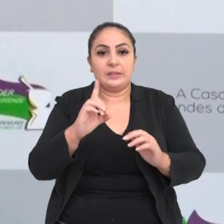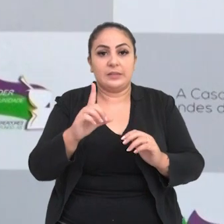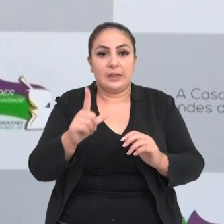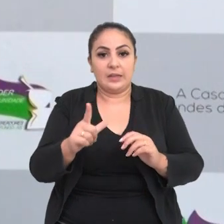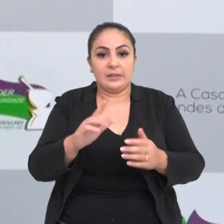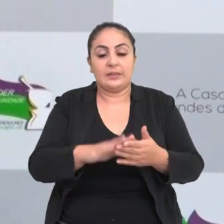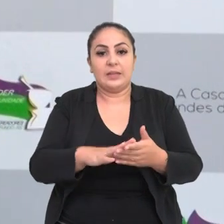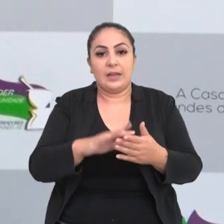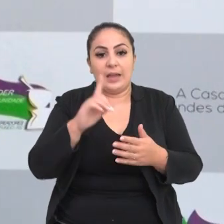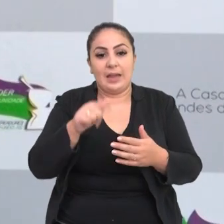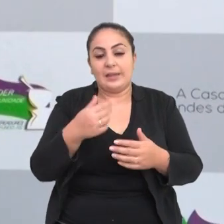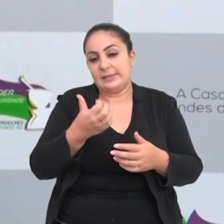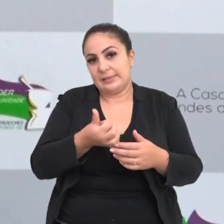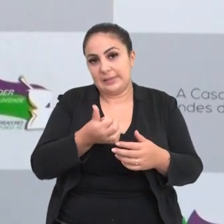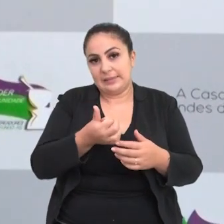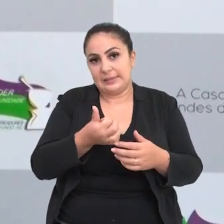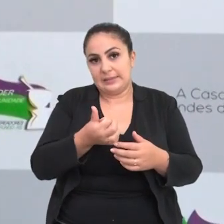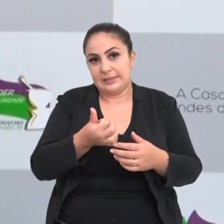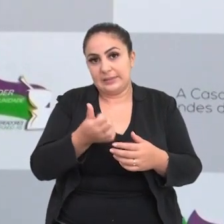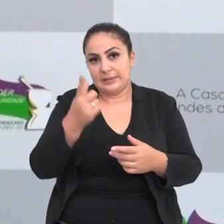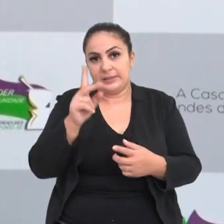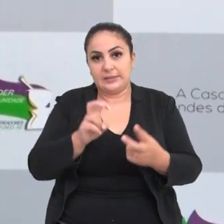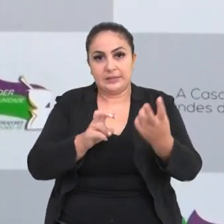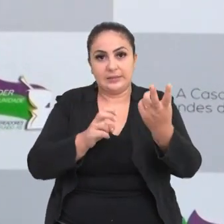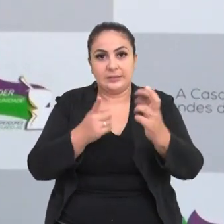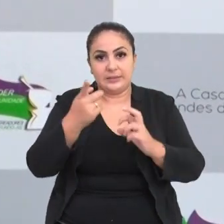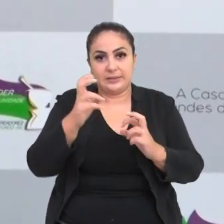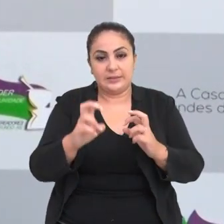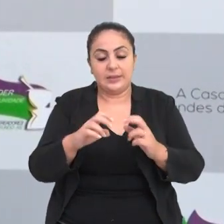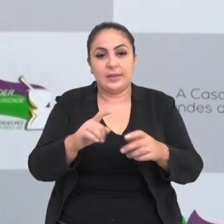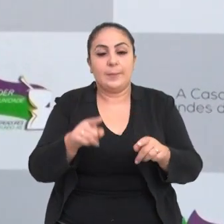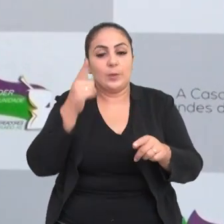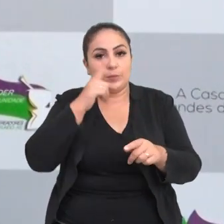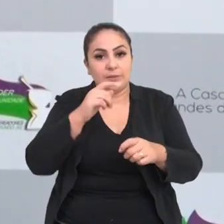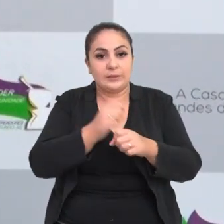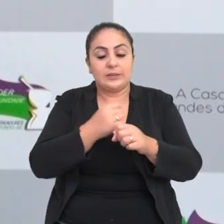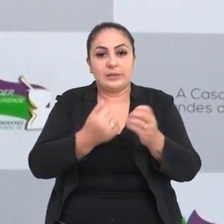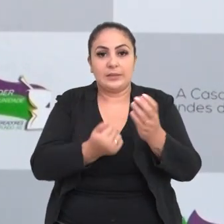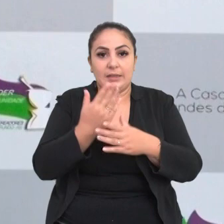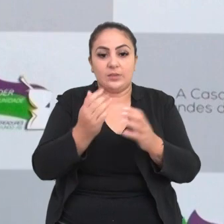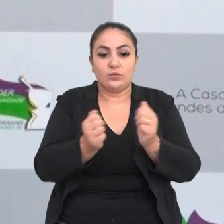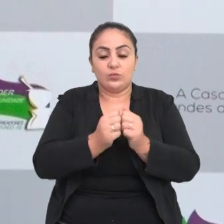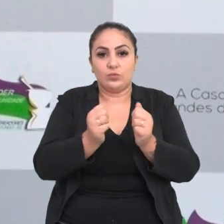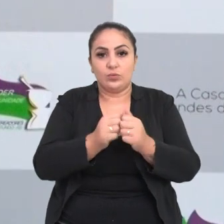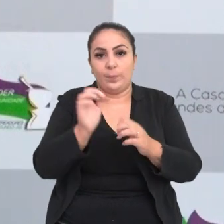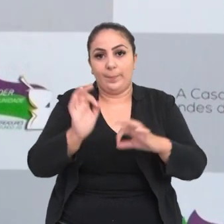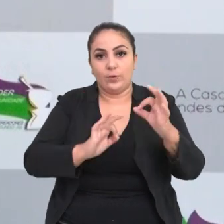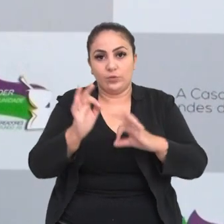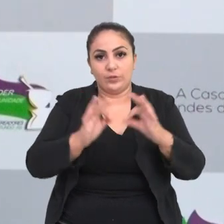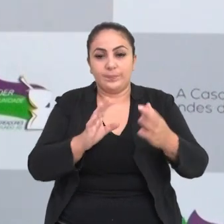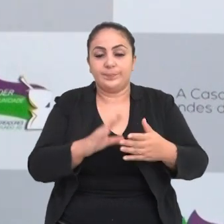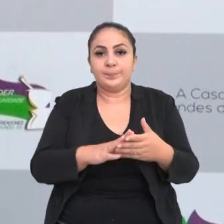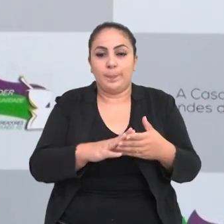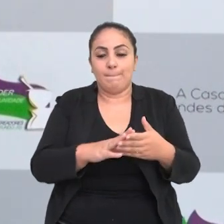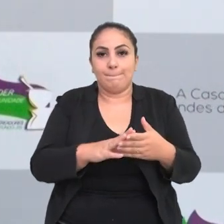CDL seriam 6 quinzenas anuais para ser construído então junto desse projeto,